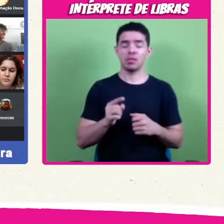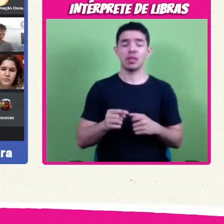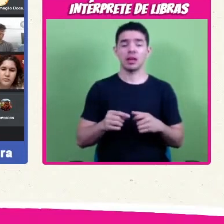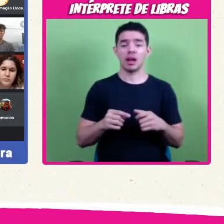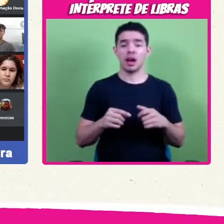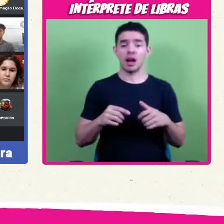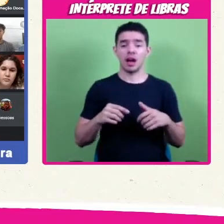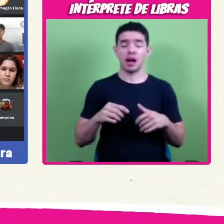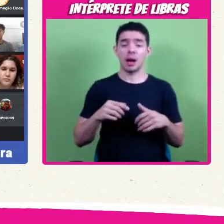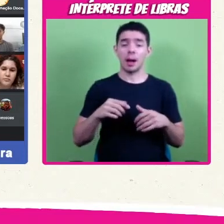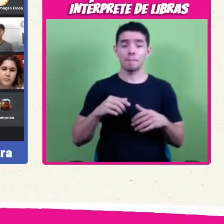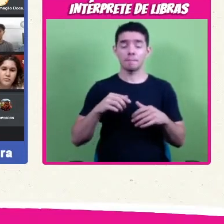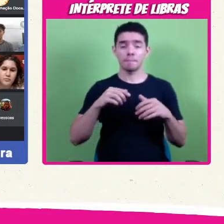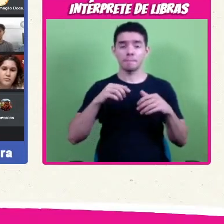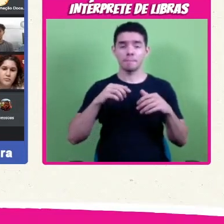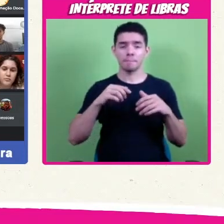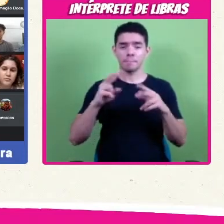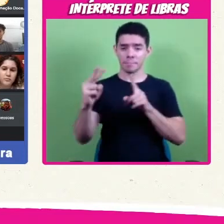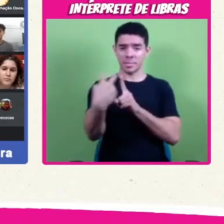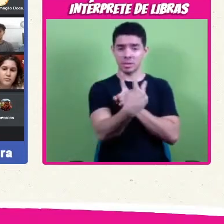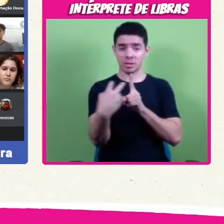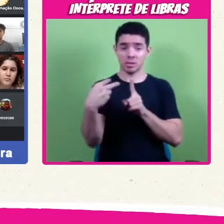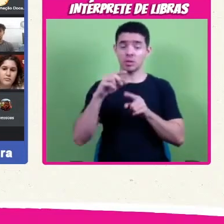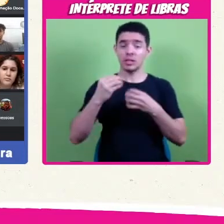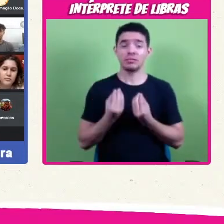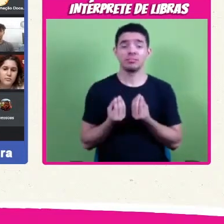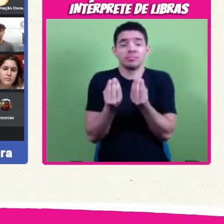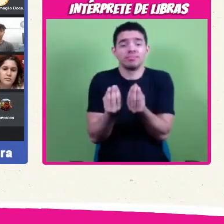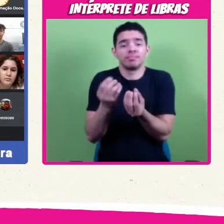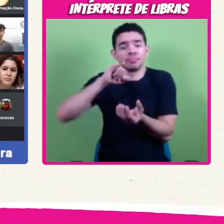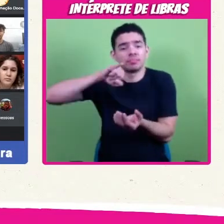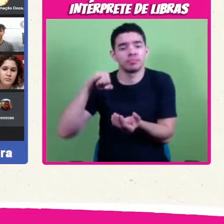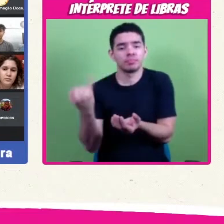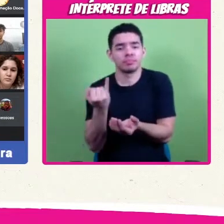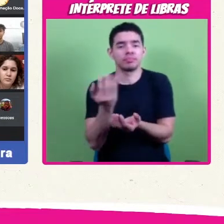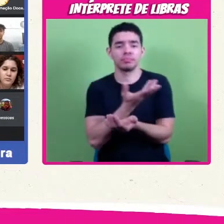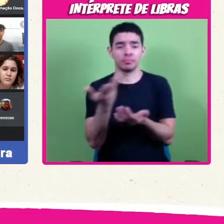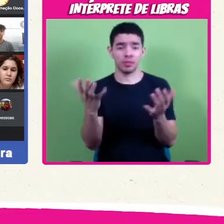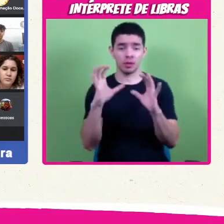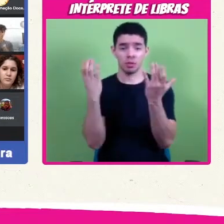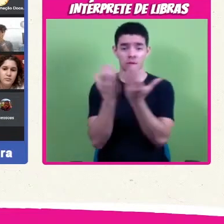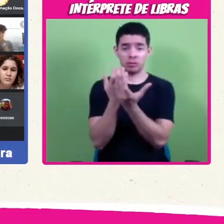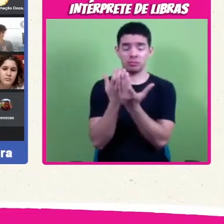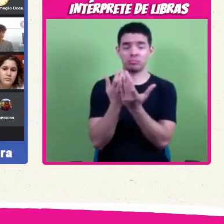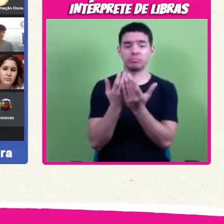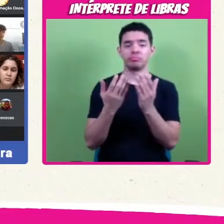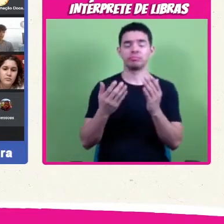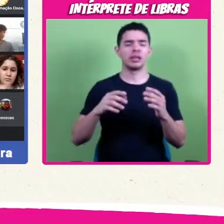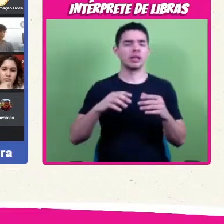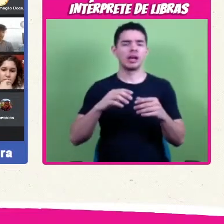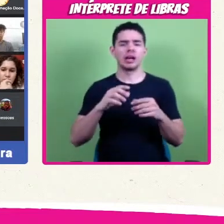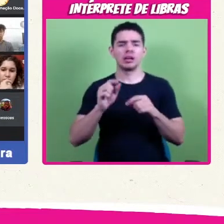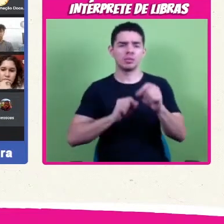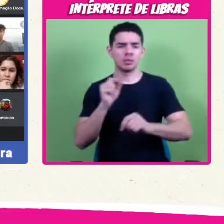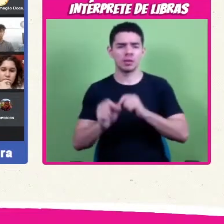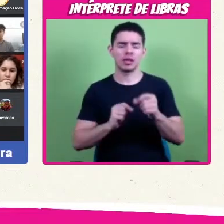sobretudo, oportunizar para que as comunidades marginalizadas, sejam elas dissidentes sexuais, sejam elas de raça,